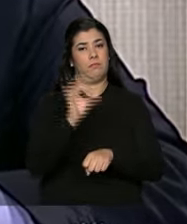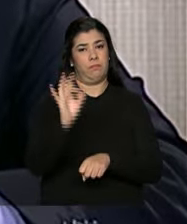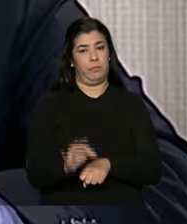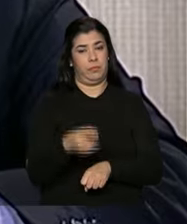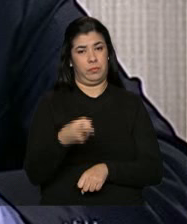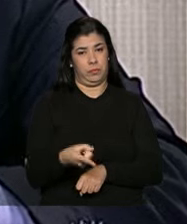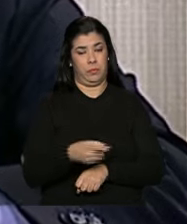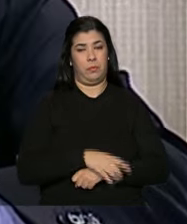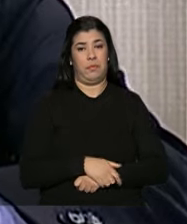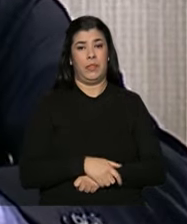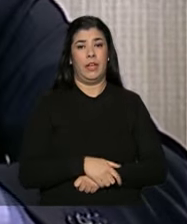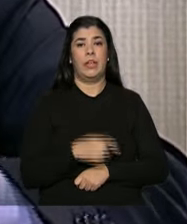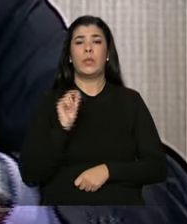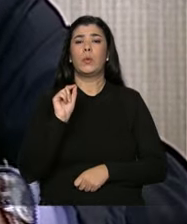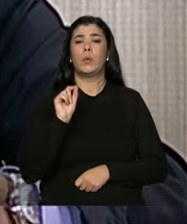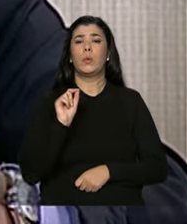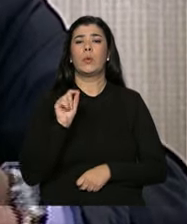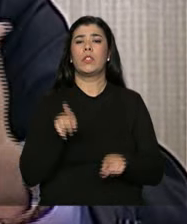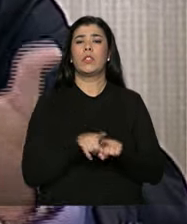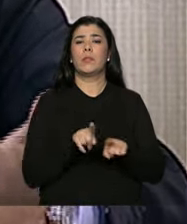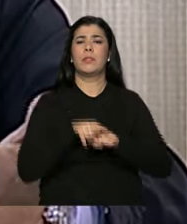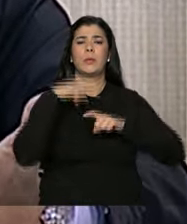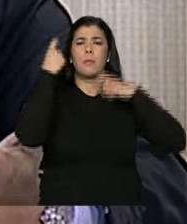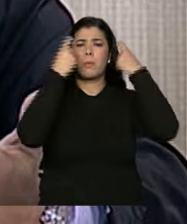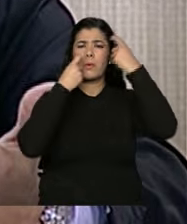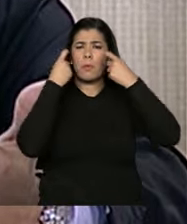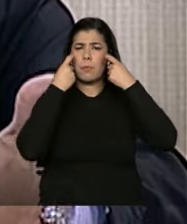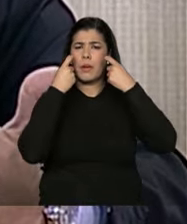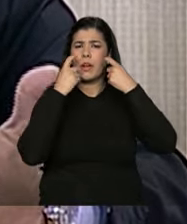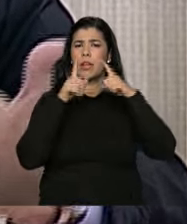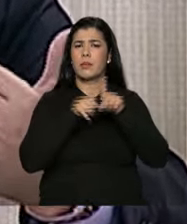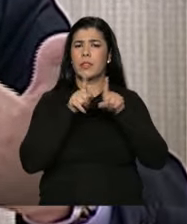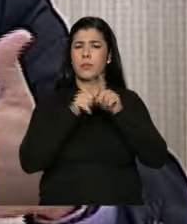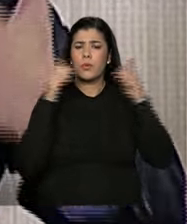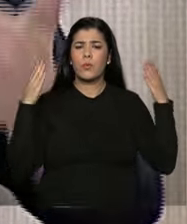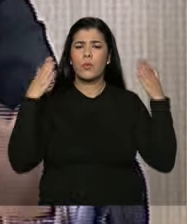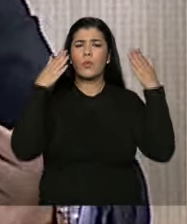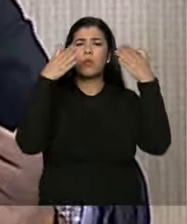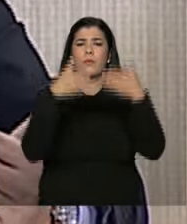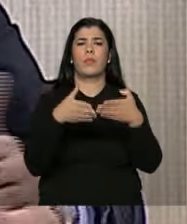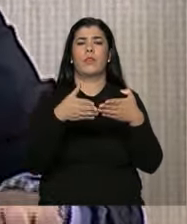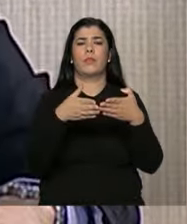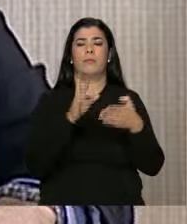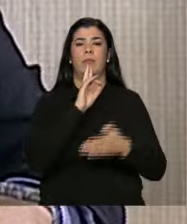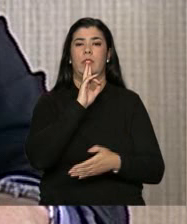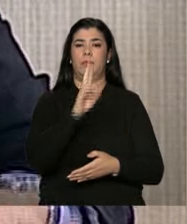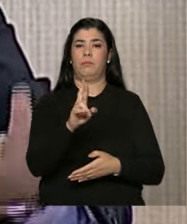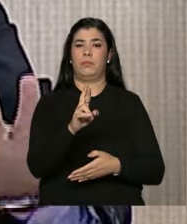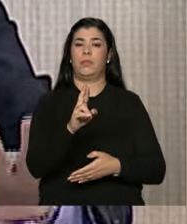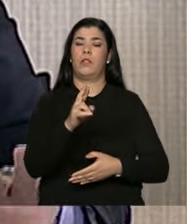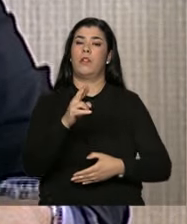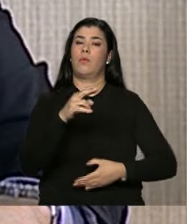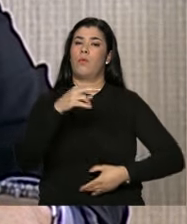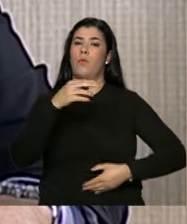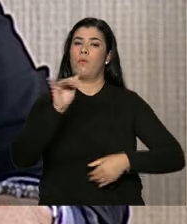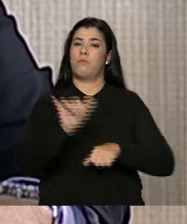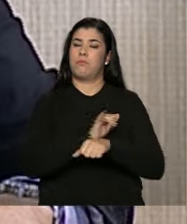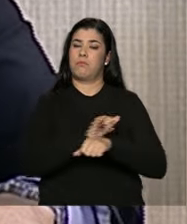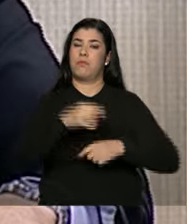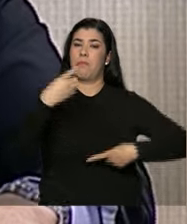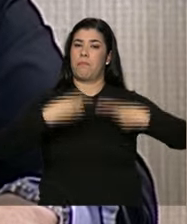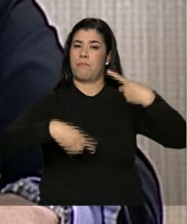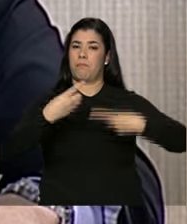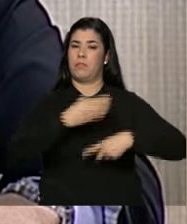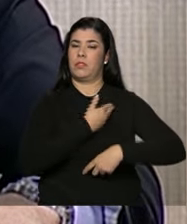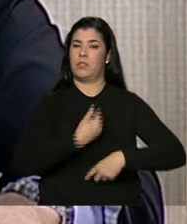E dizer que eh o que nos preocupa, mas também deve nos chamar atenção no sentido de responder com políticas públicas, é que